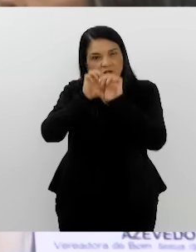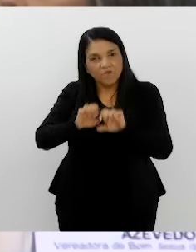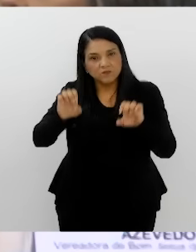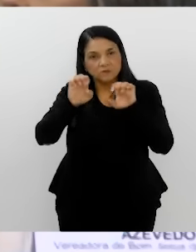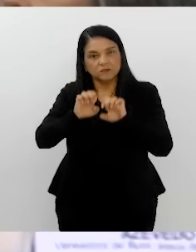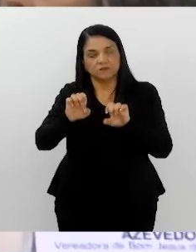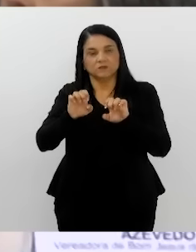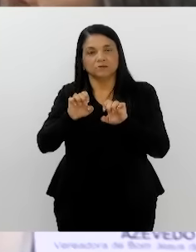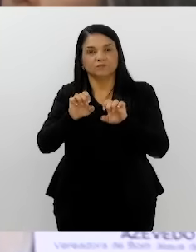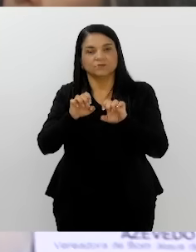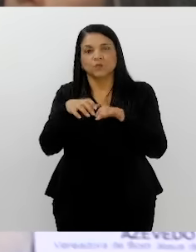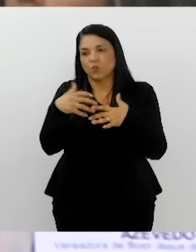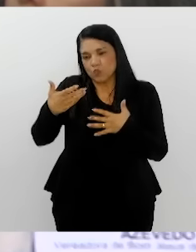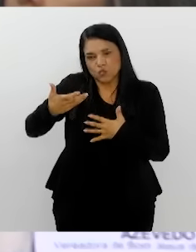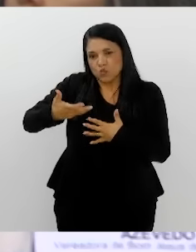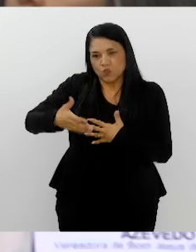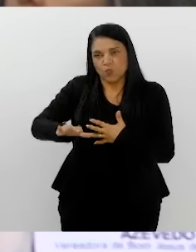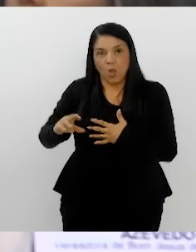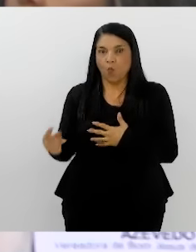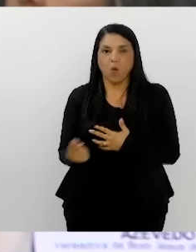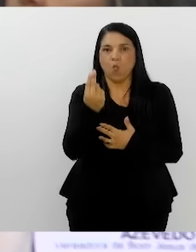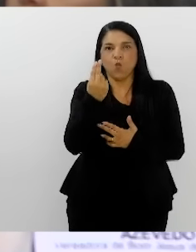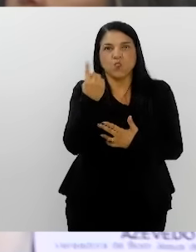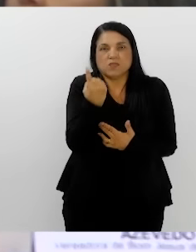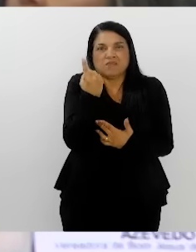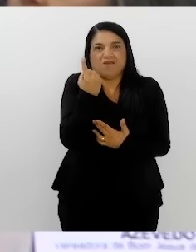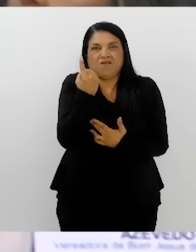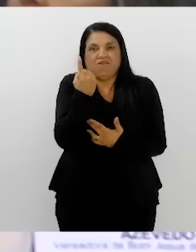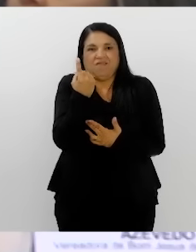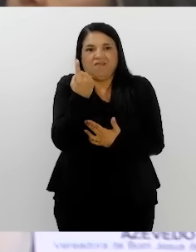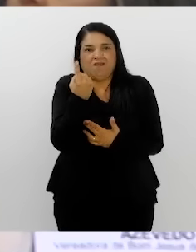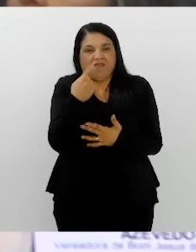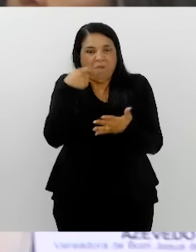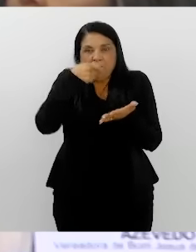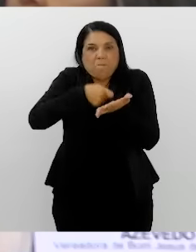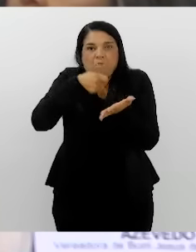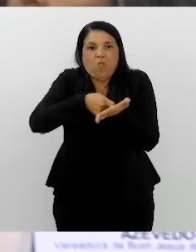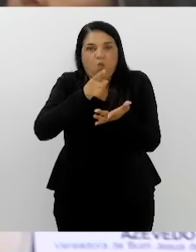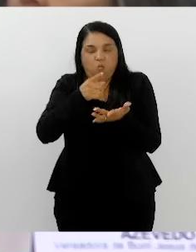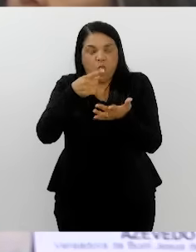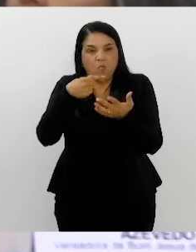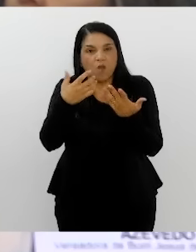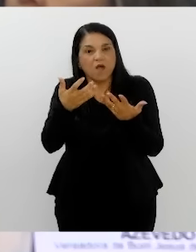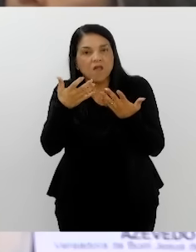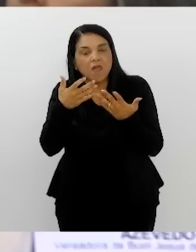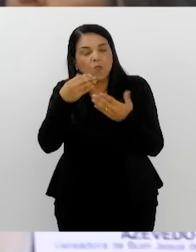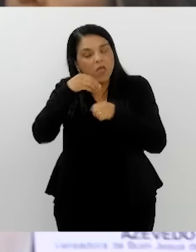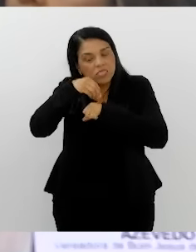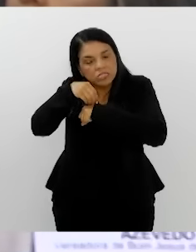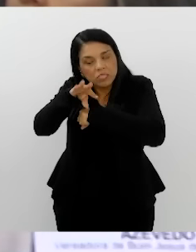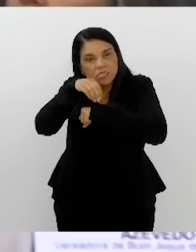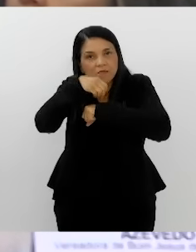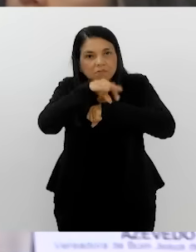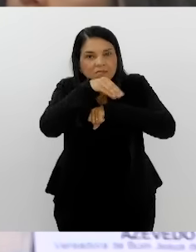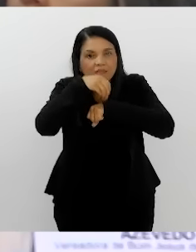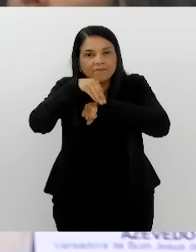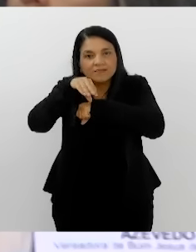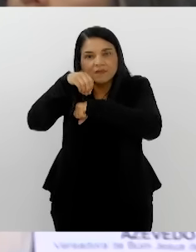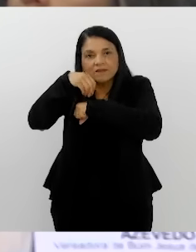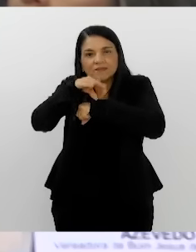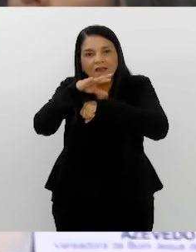não queremos uma unicidade, nós não queremos impor, nós queremos transmitir, nós queremos